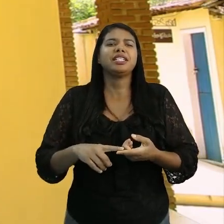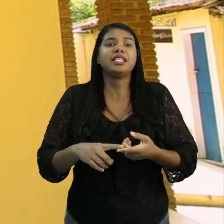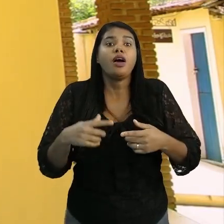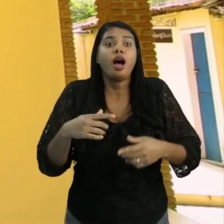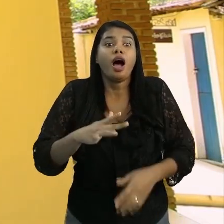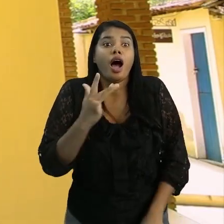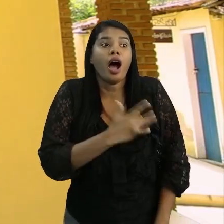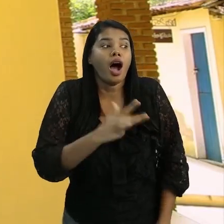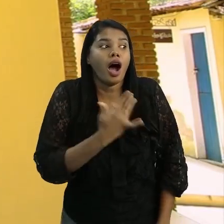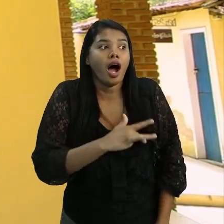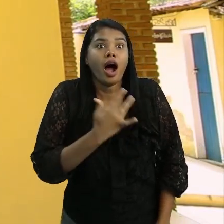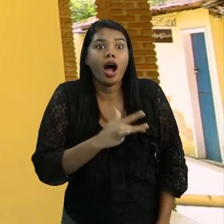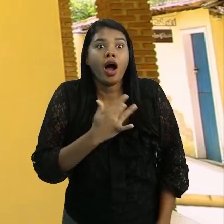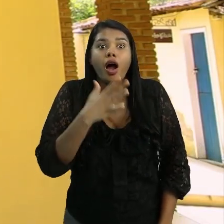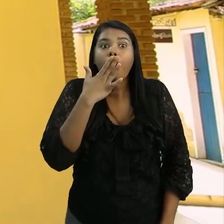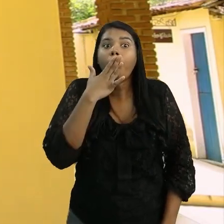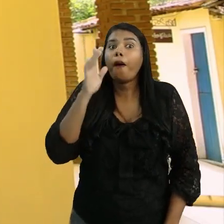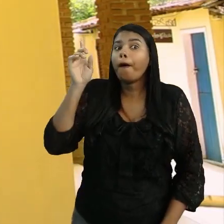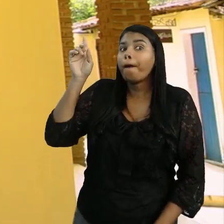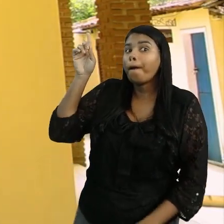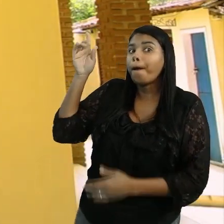imagem.